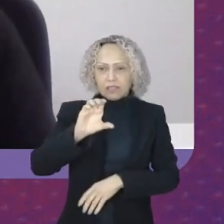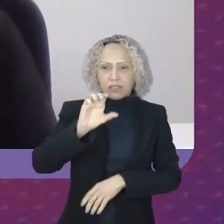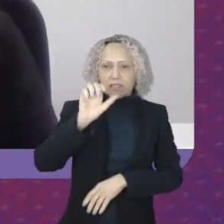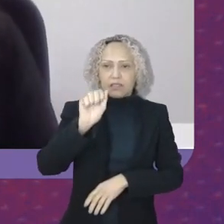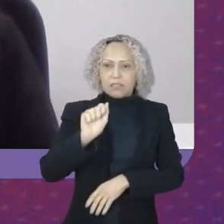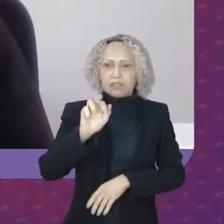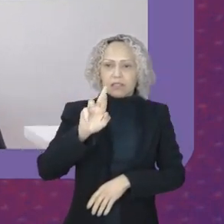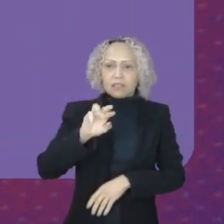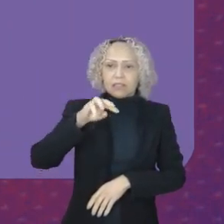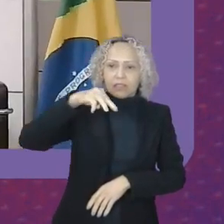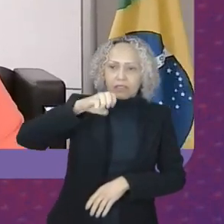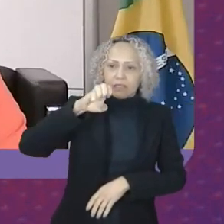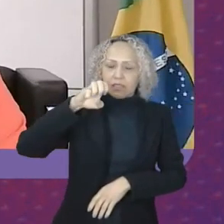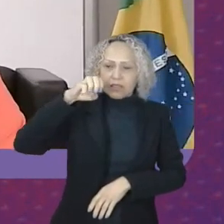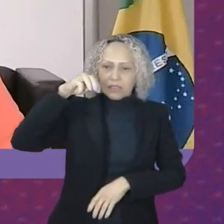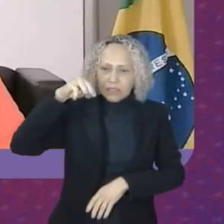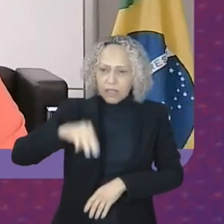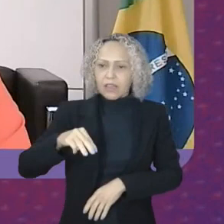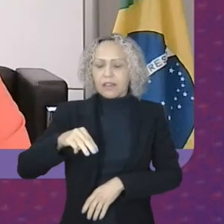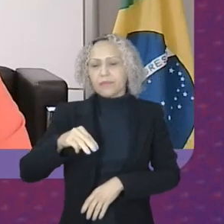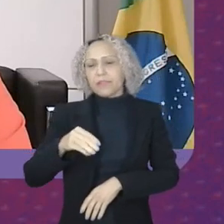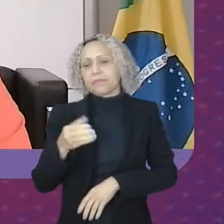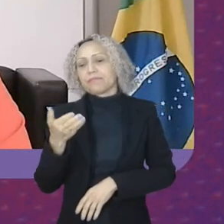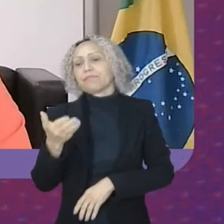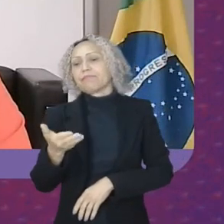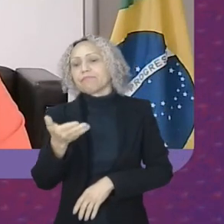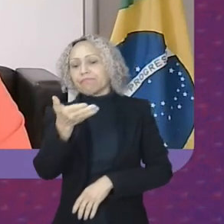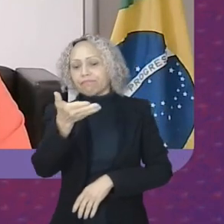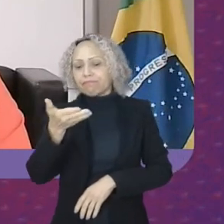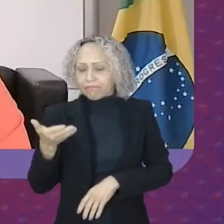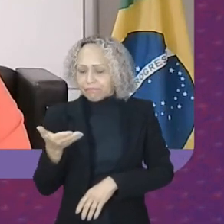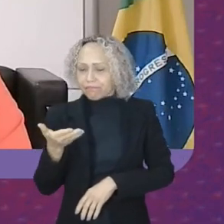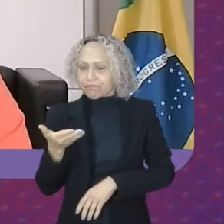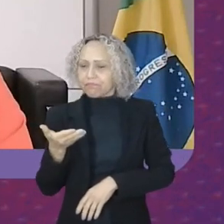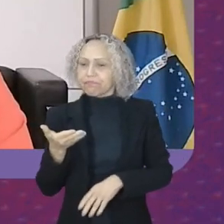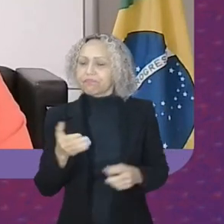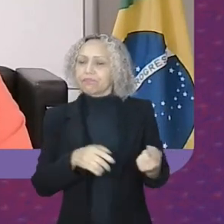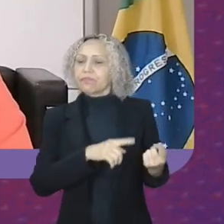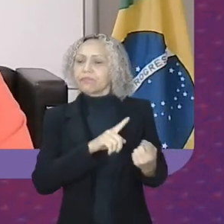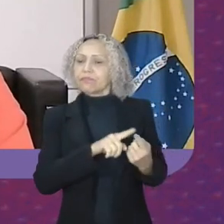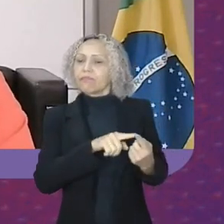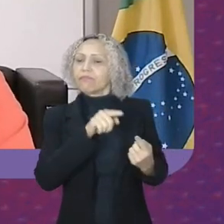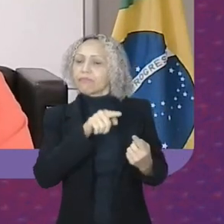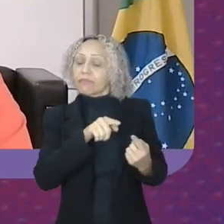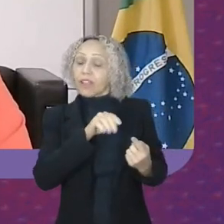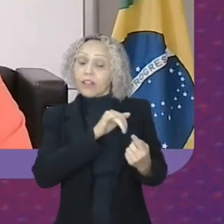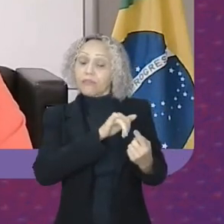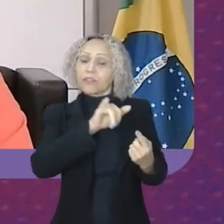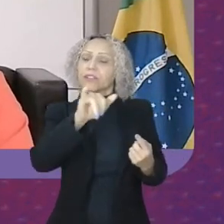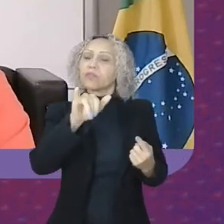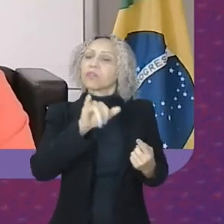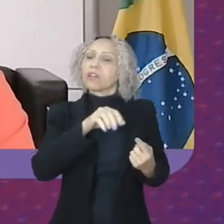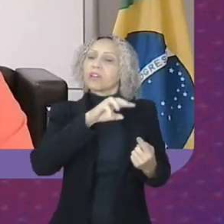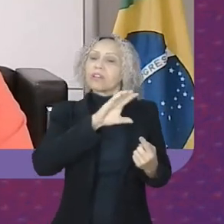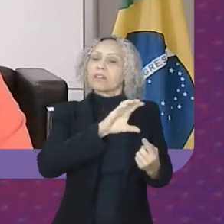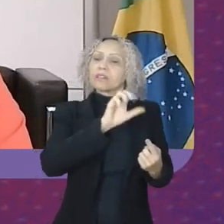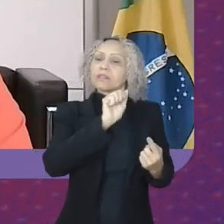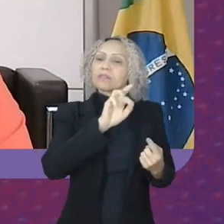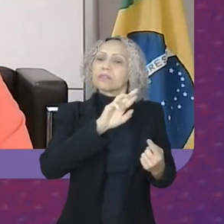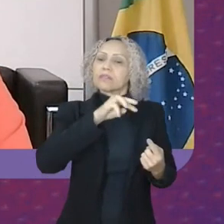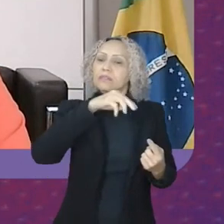Posso. Vamos lá. O PPA participativo está acontecendo com